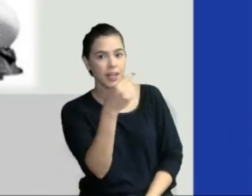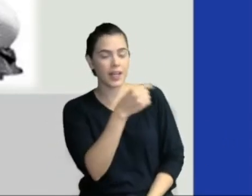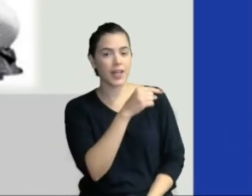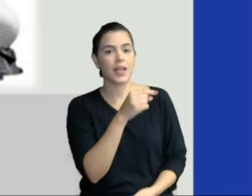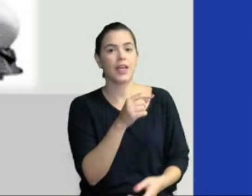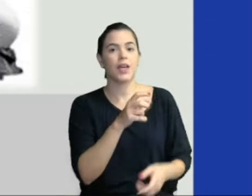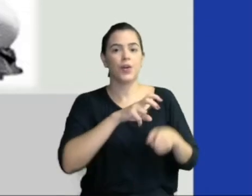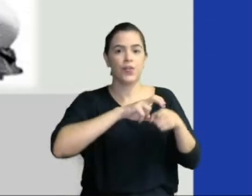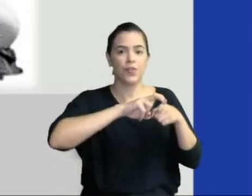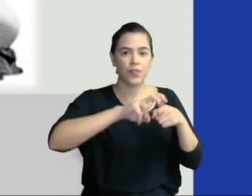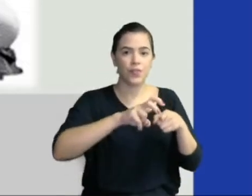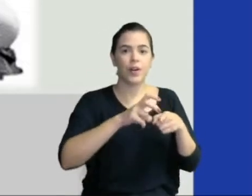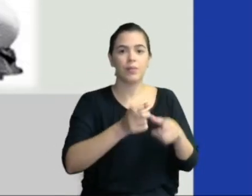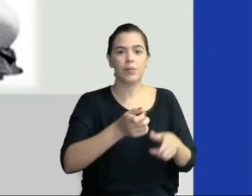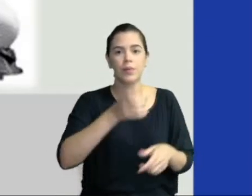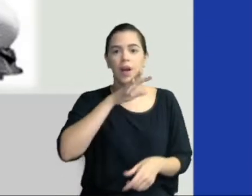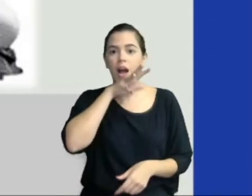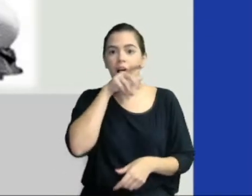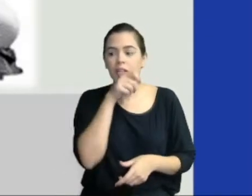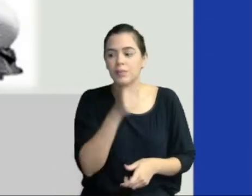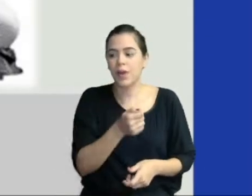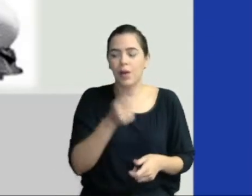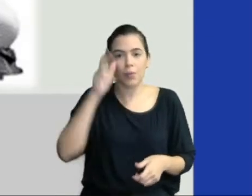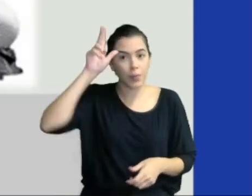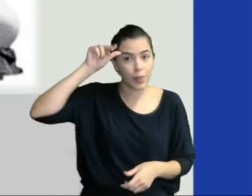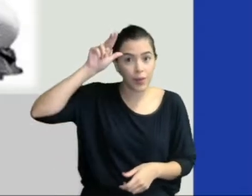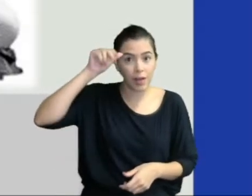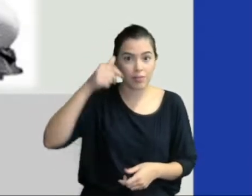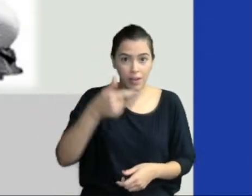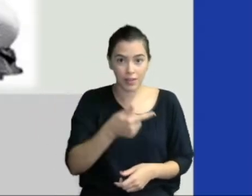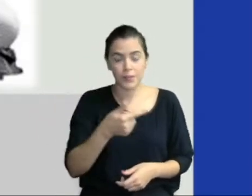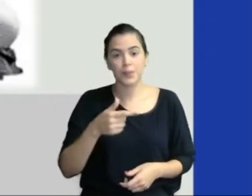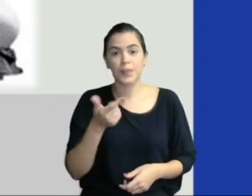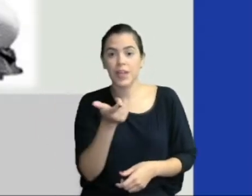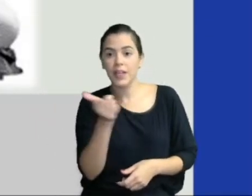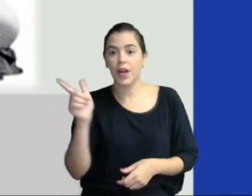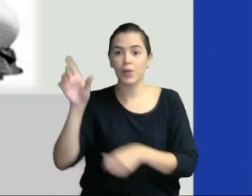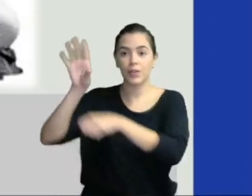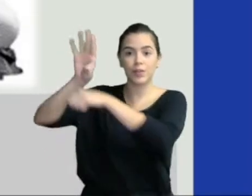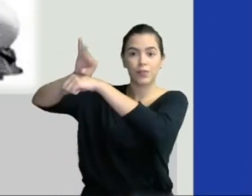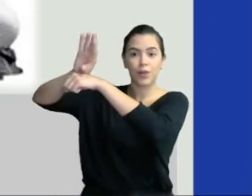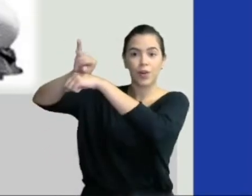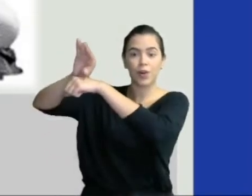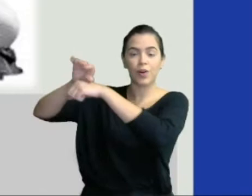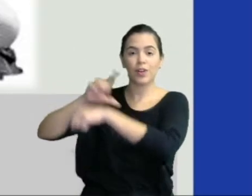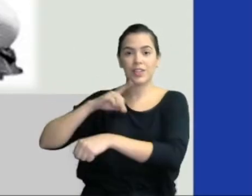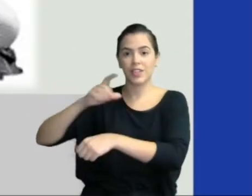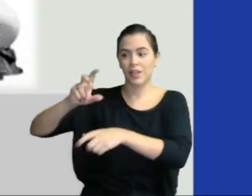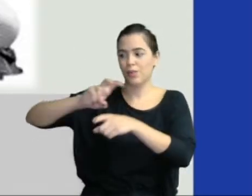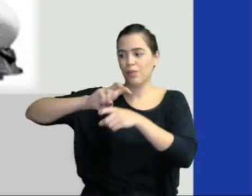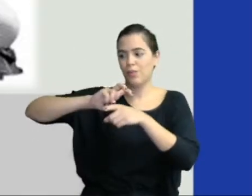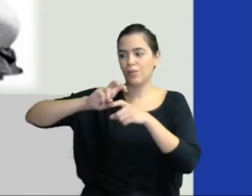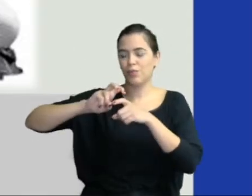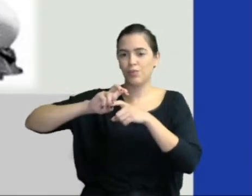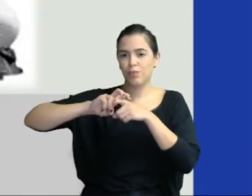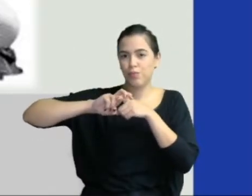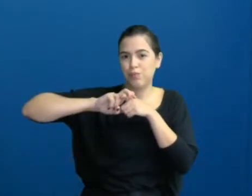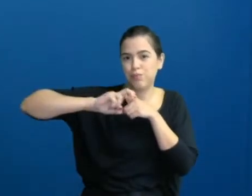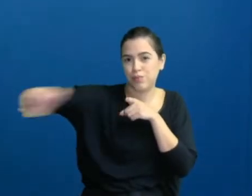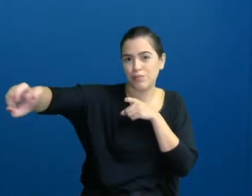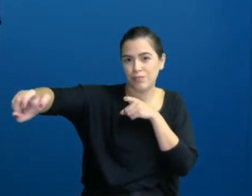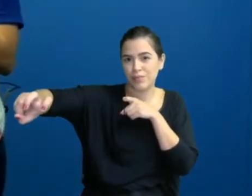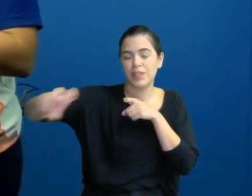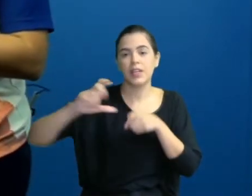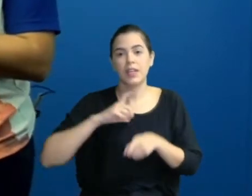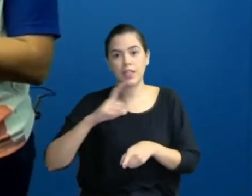por animais, né? Por animal, aqui por um cavalo. E aqui na outra nós temos um trem-bala, né? Que existe